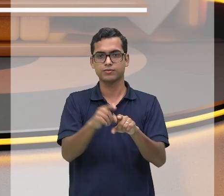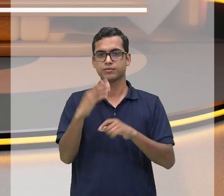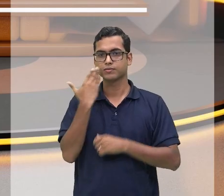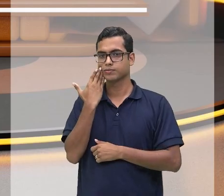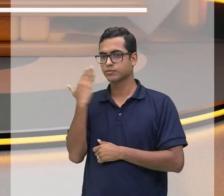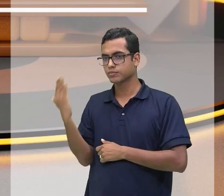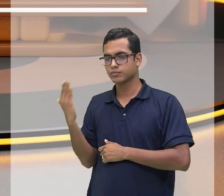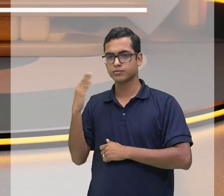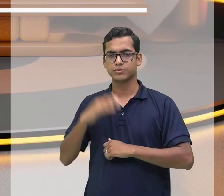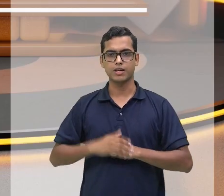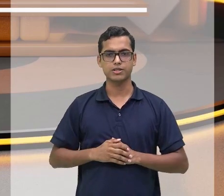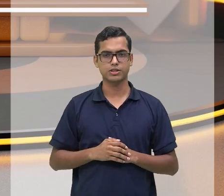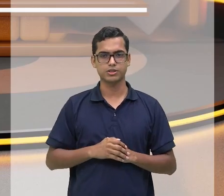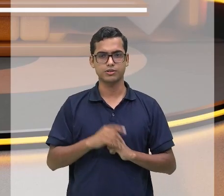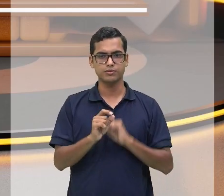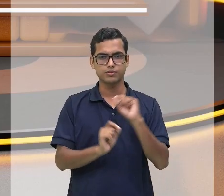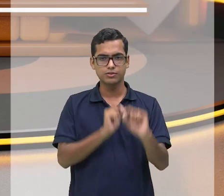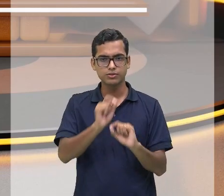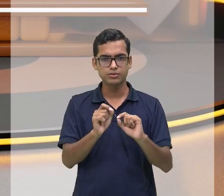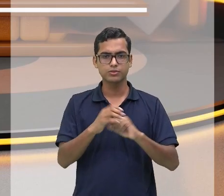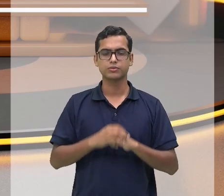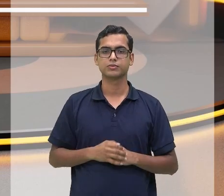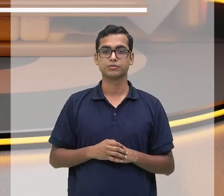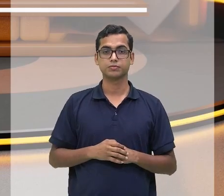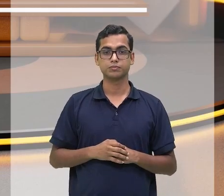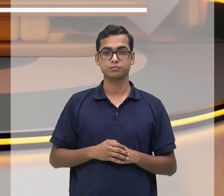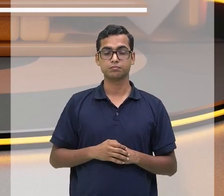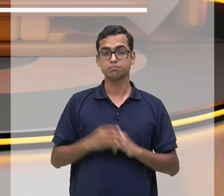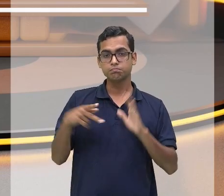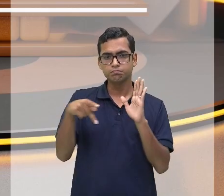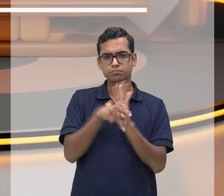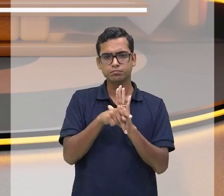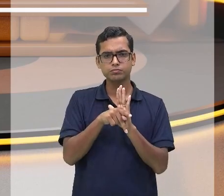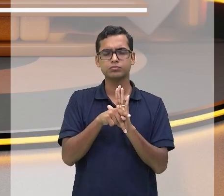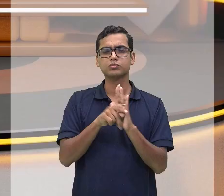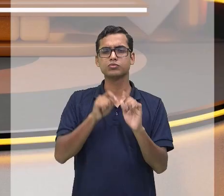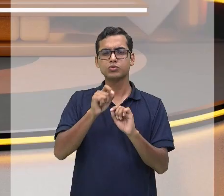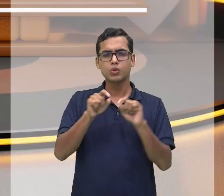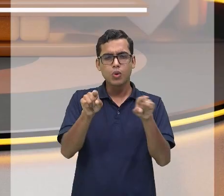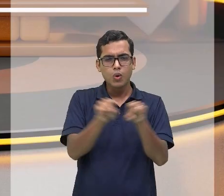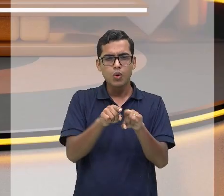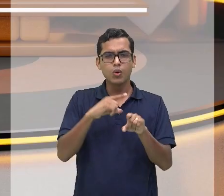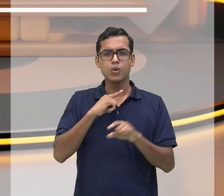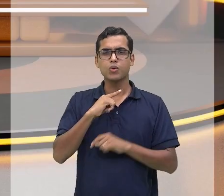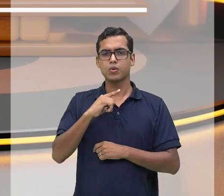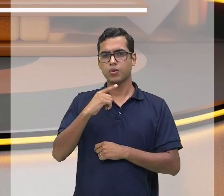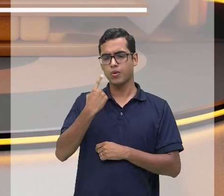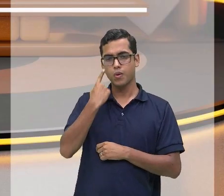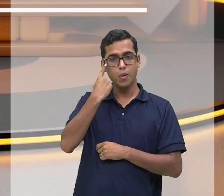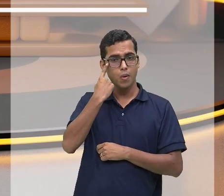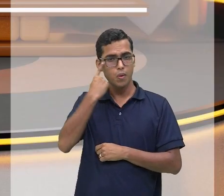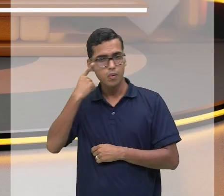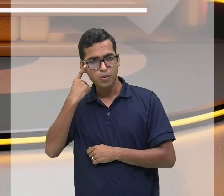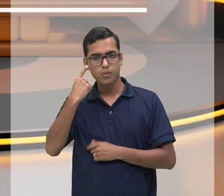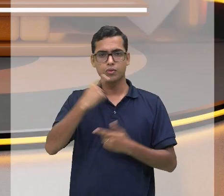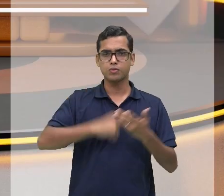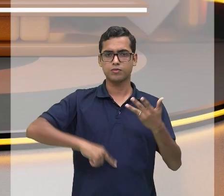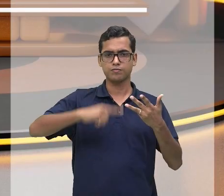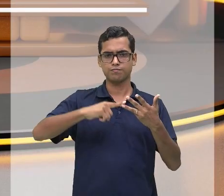maior parte, na verdade, né? Cazaquistão, Quirguistão, Tadiquistão,